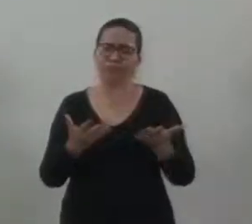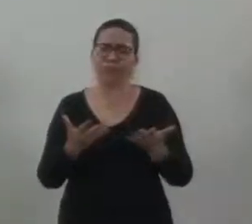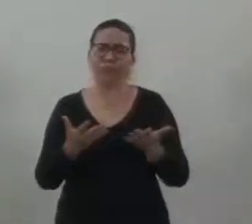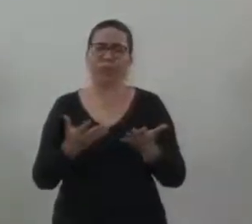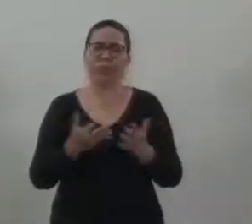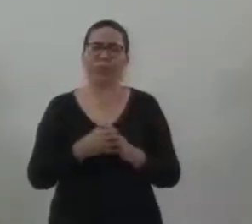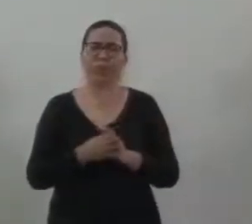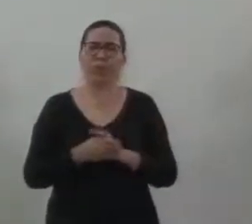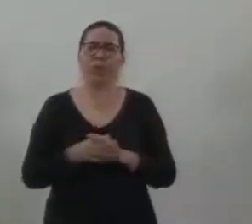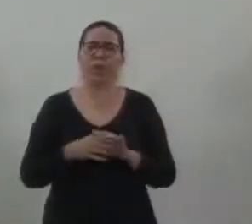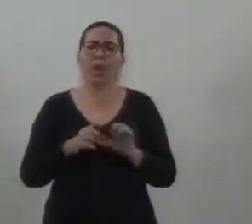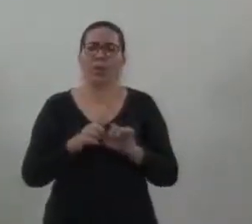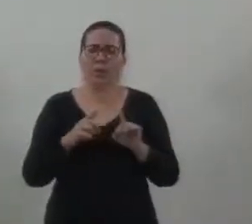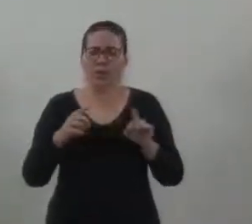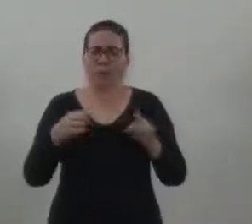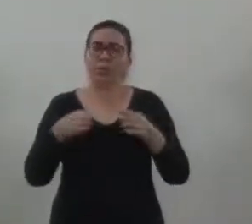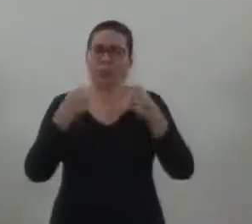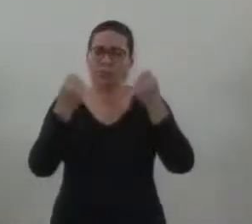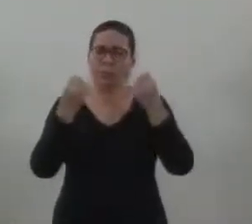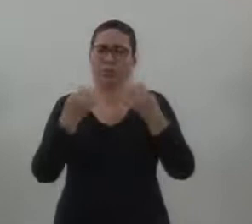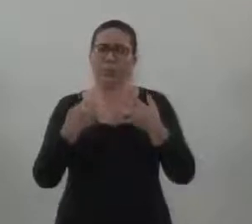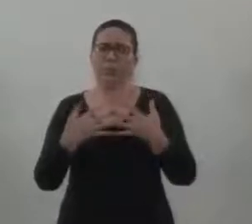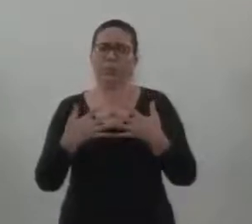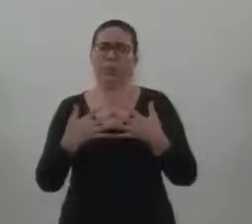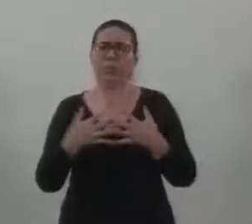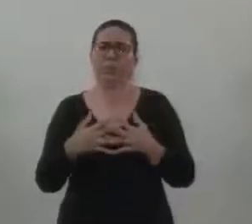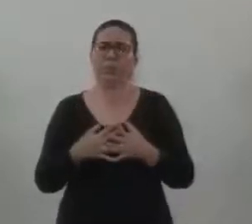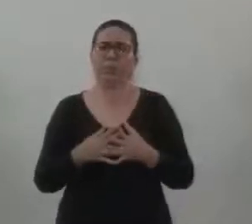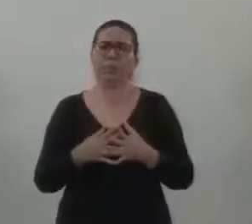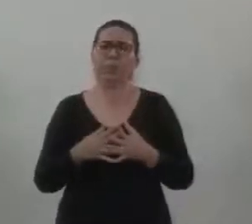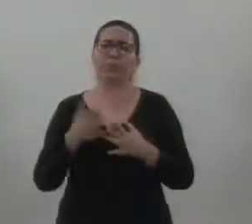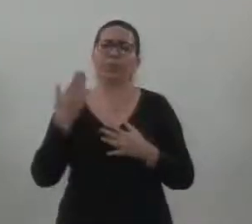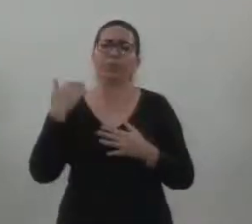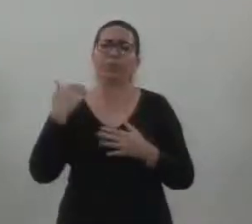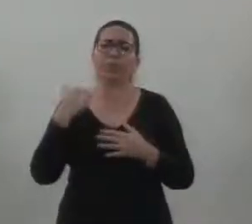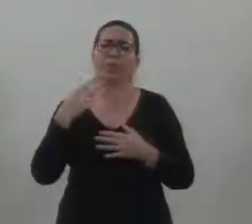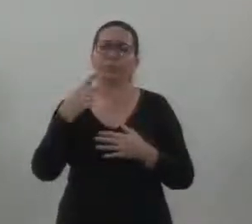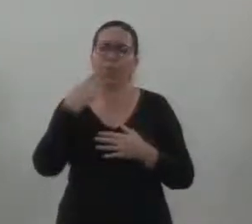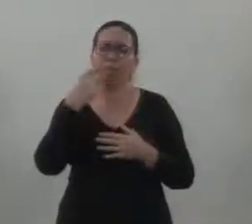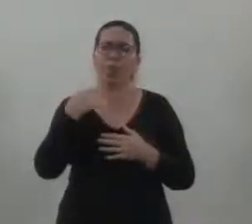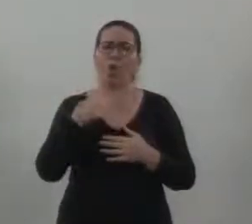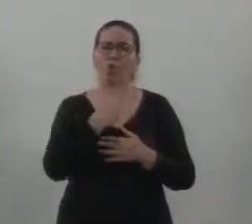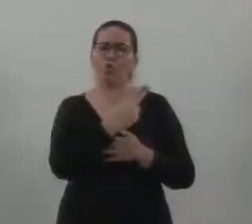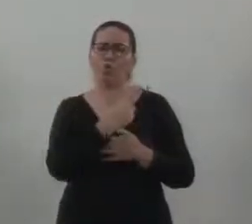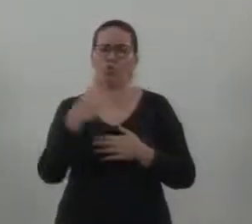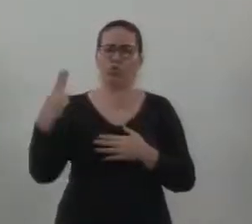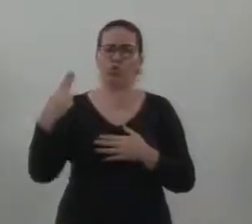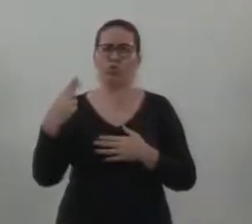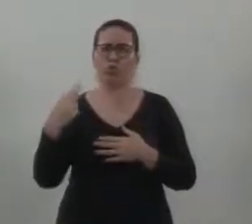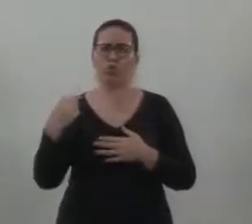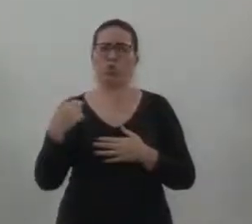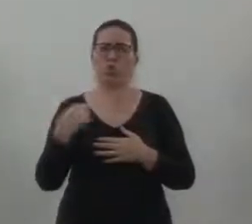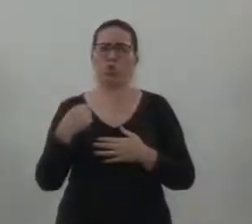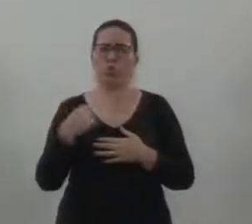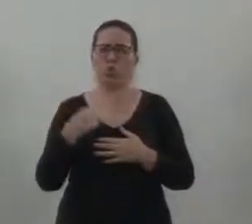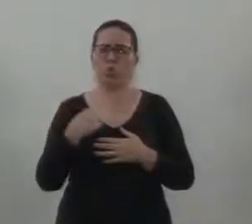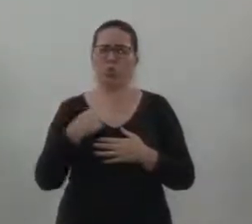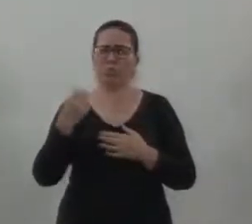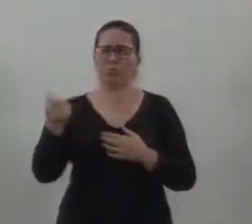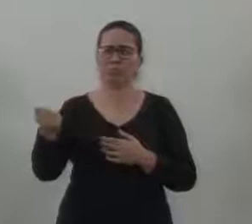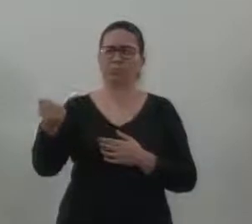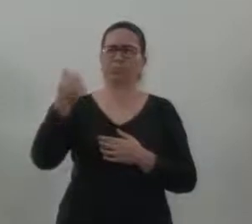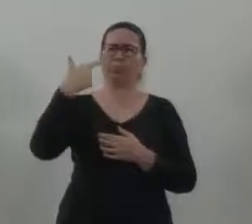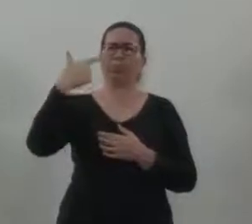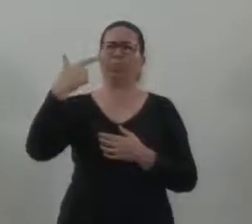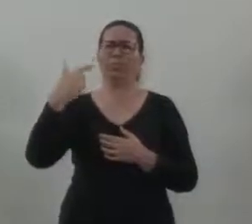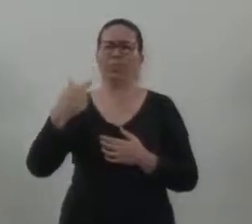faço questão de esclarecer. Quando eu fui citado ali, né? Quando você recebe uma ofensa, então